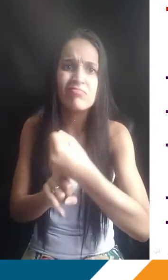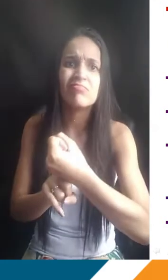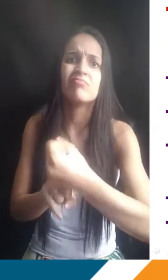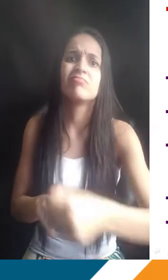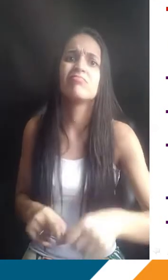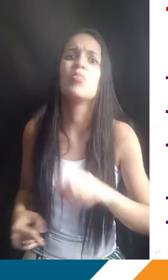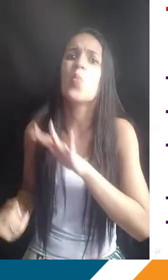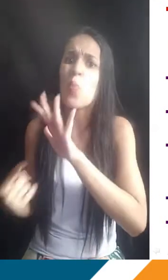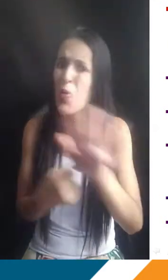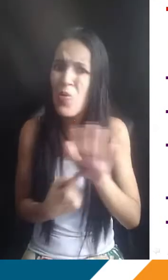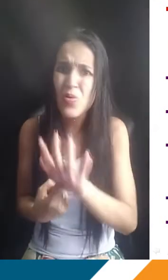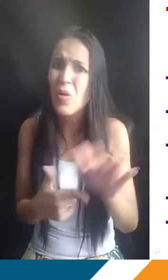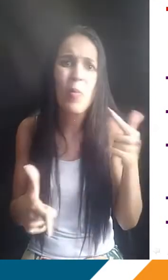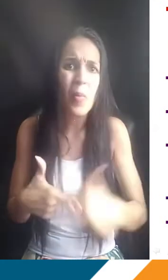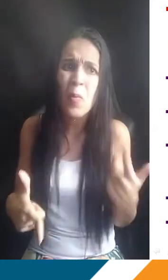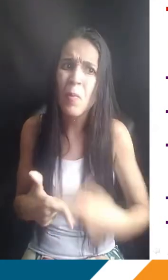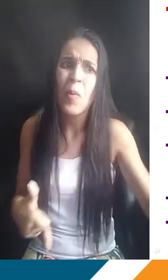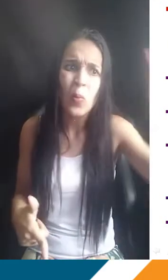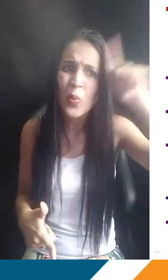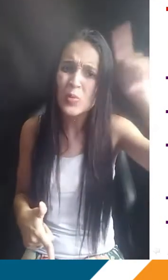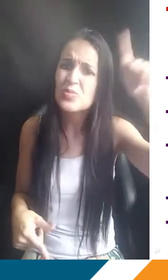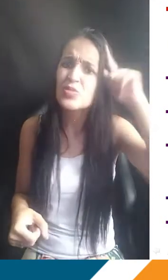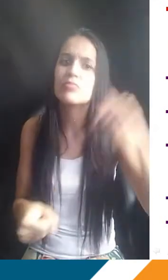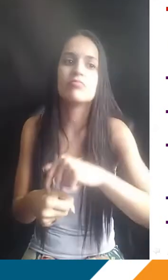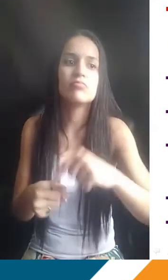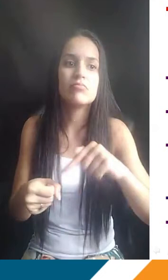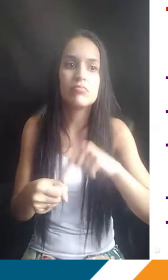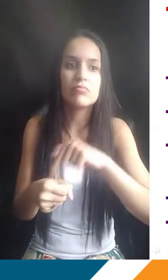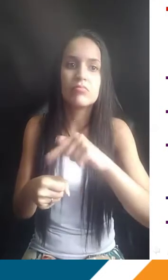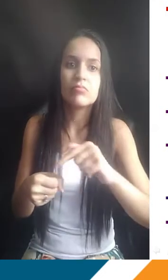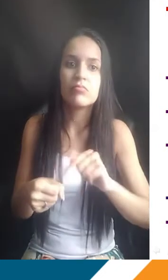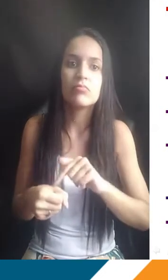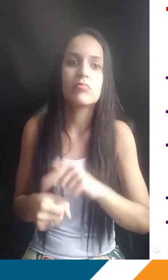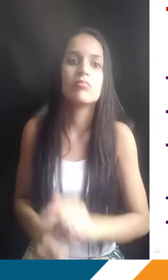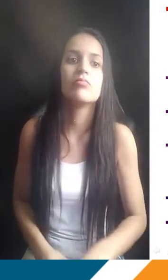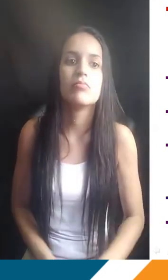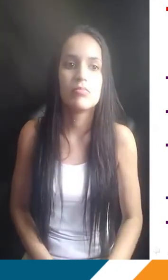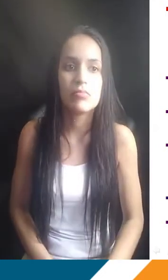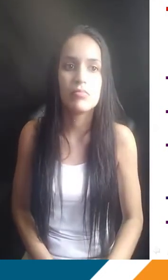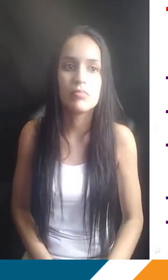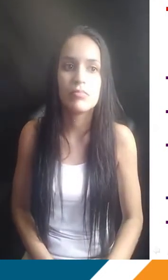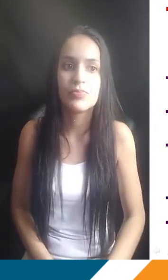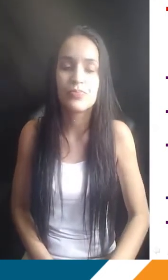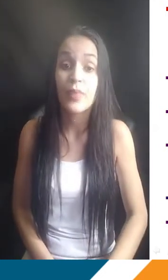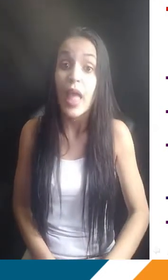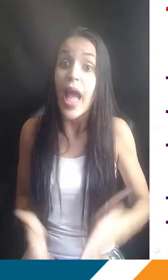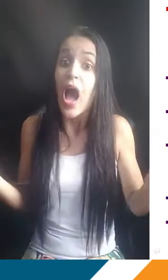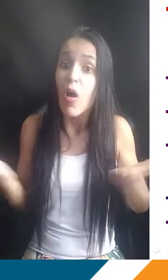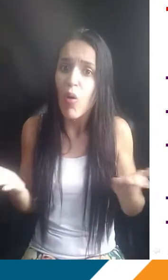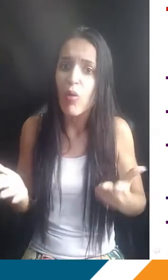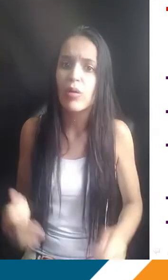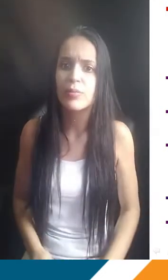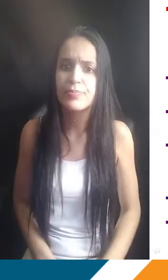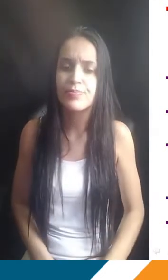ao mimeógrafo para copiar seus livros em um processo artesanal e sem qualquer tipo de vínculo com as